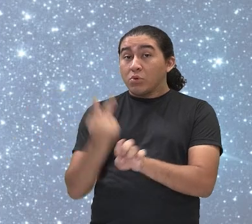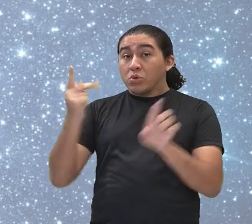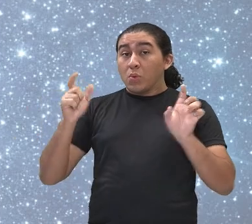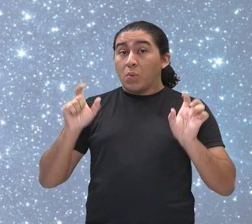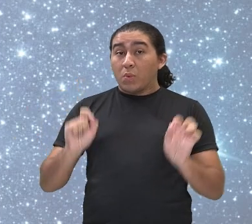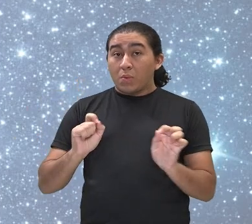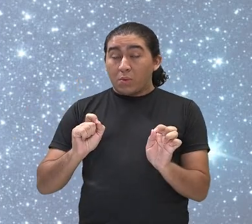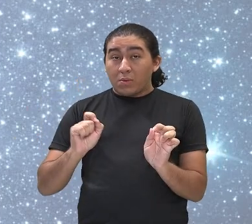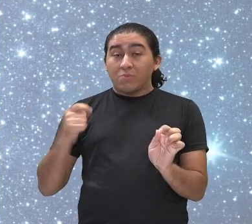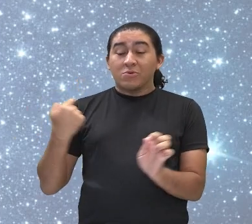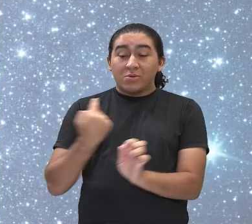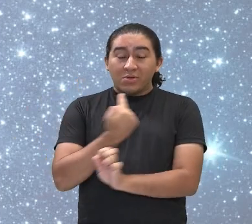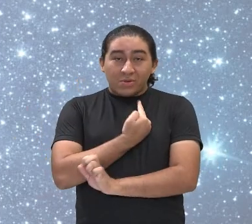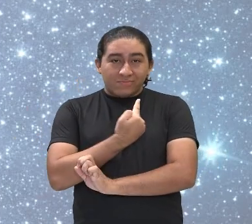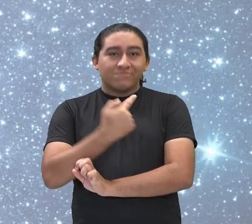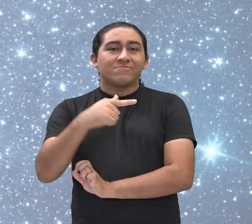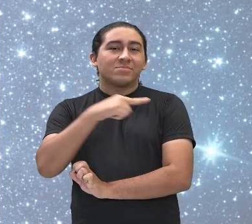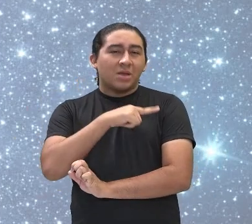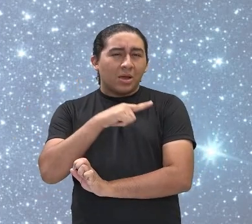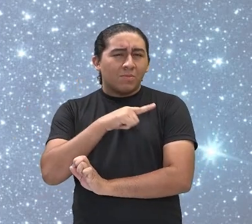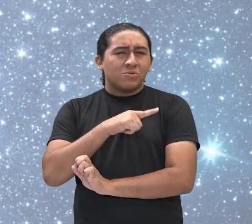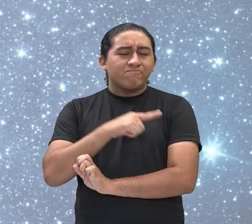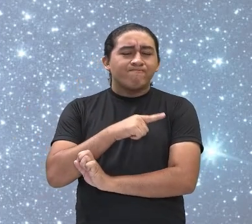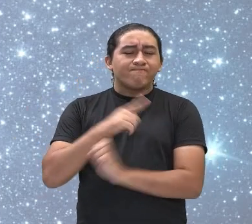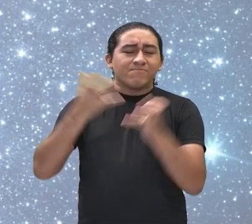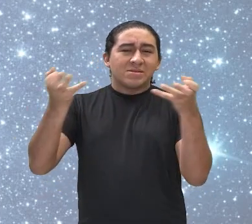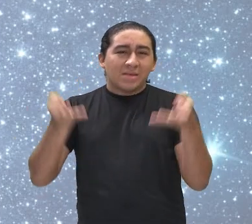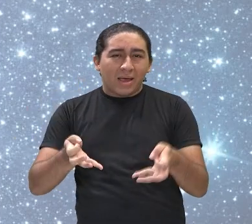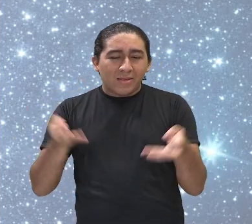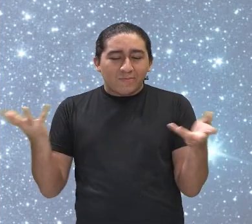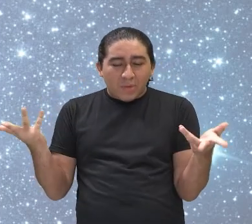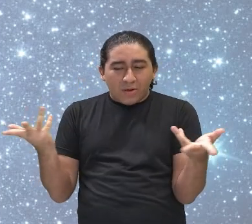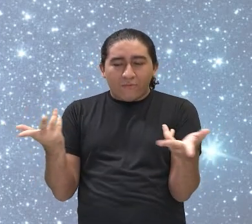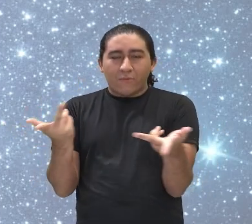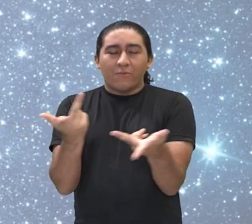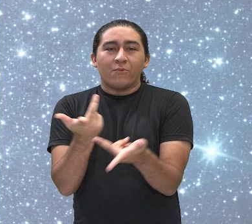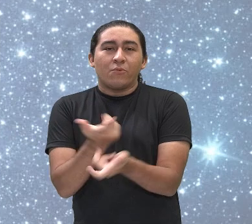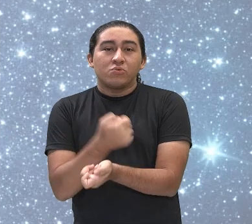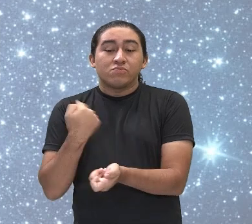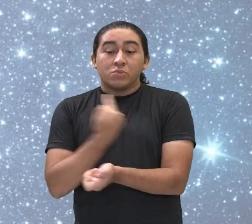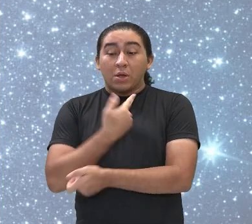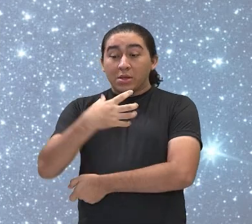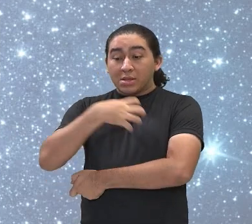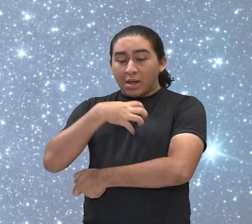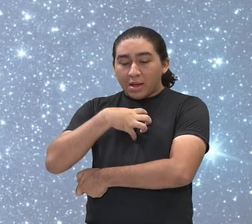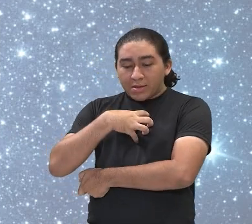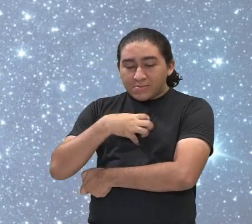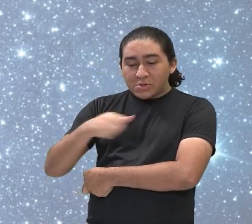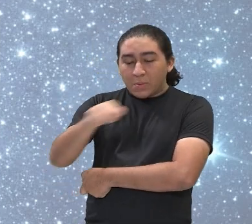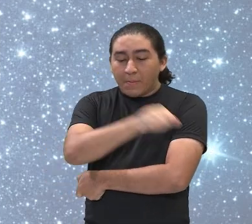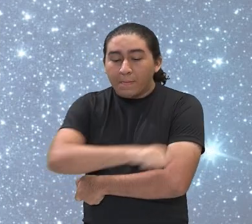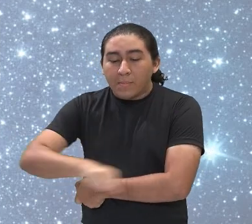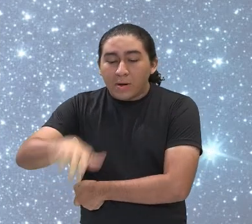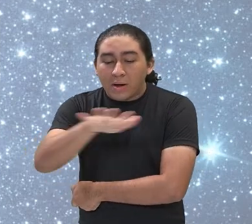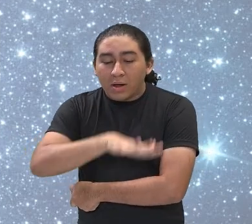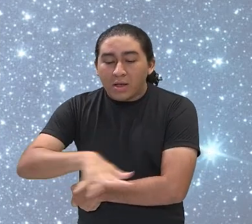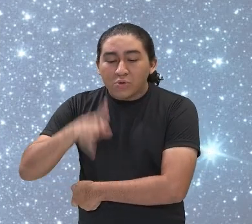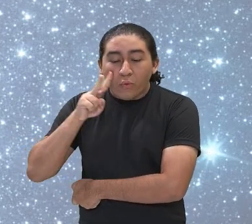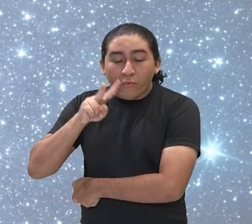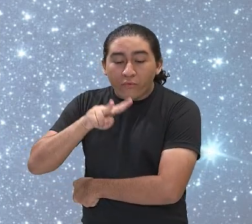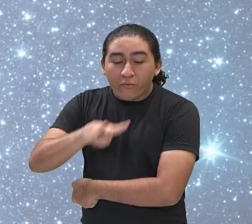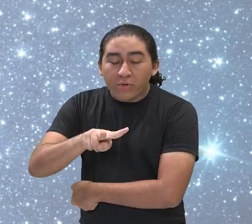aquilo que a gente tem de riqueza, né? Quando a gente está nesse espaço, é como se a gente